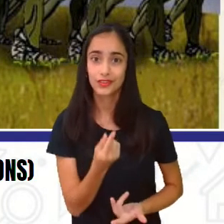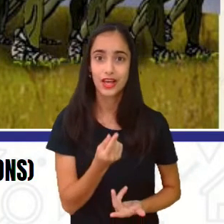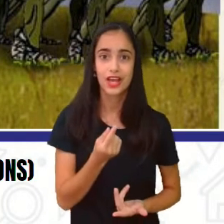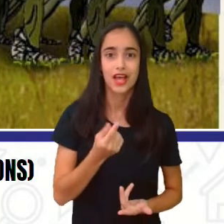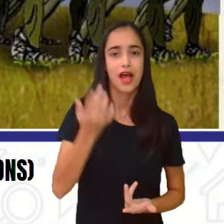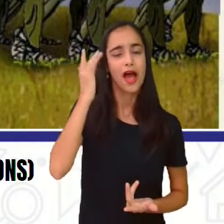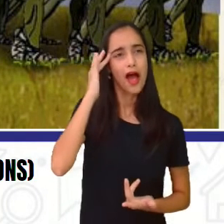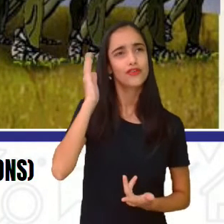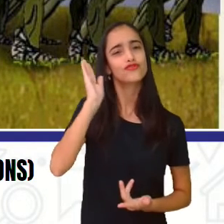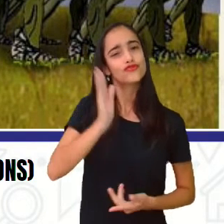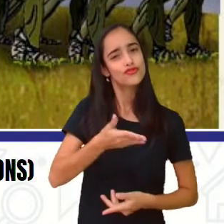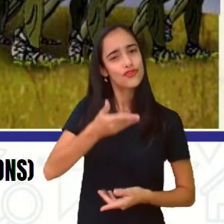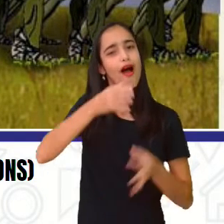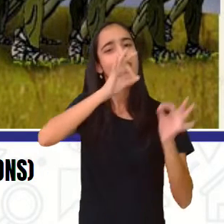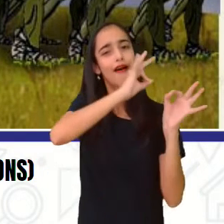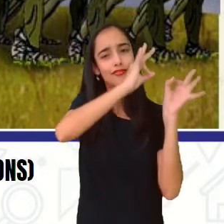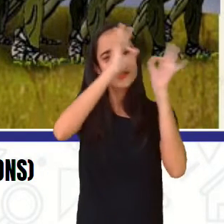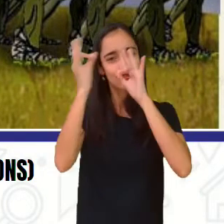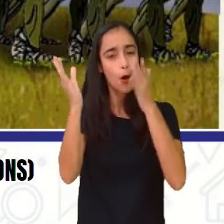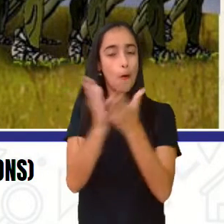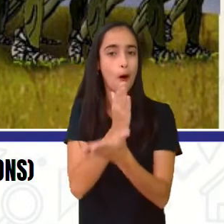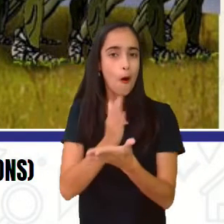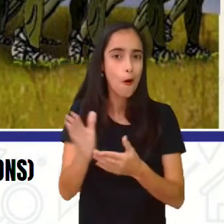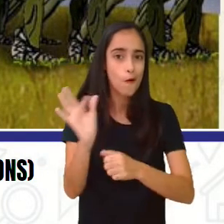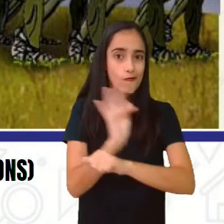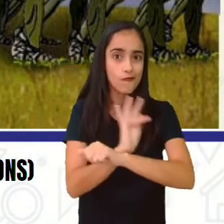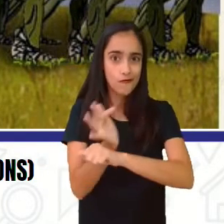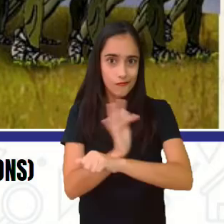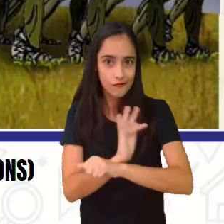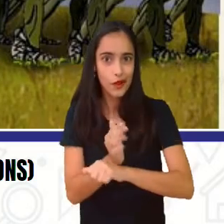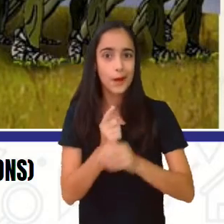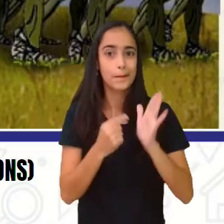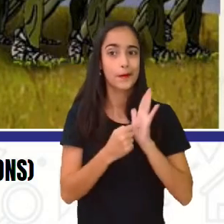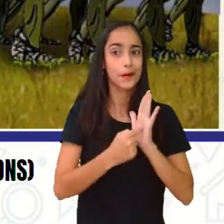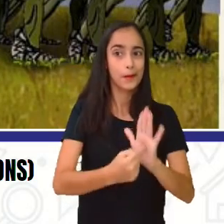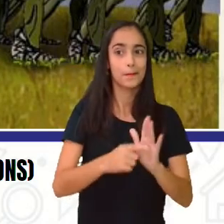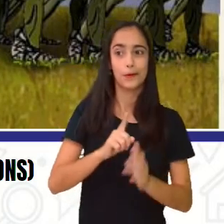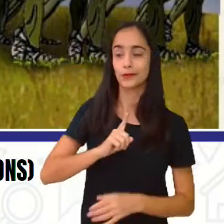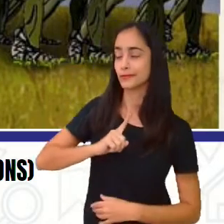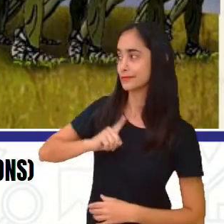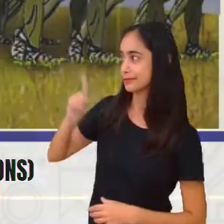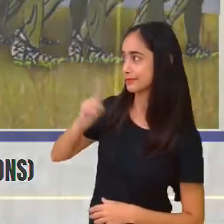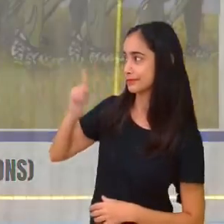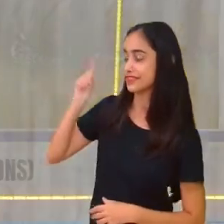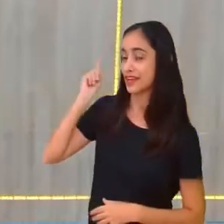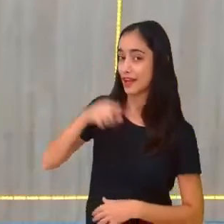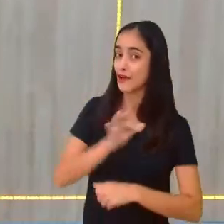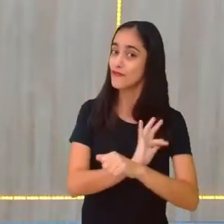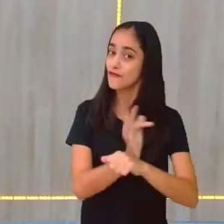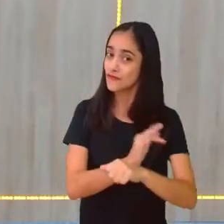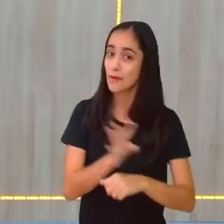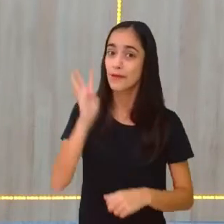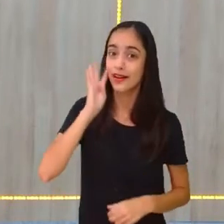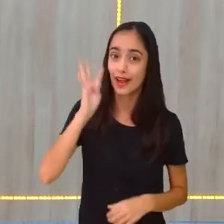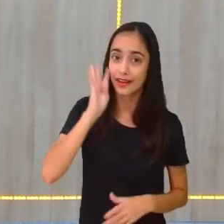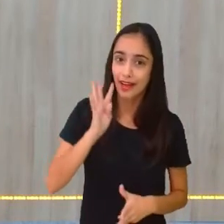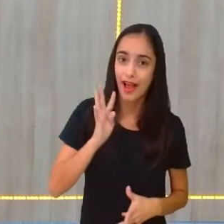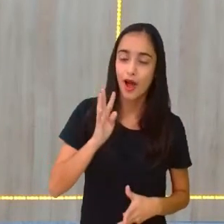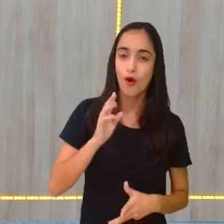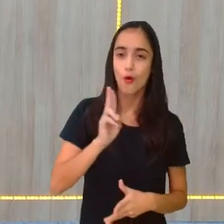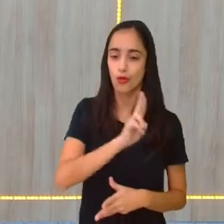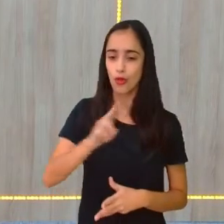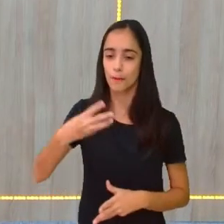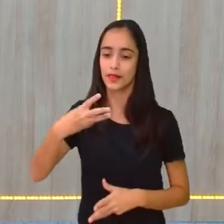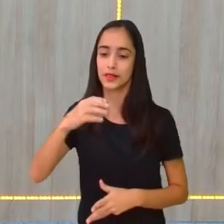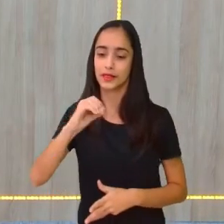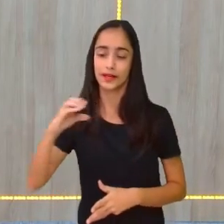ter assistido, né, um filme que vai mostrar isso daqui. É um filme bem legal chamado 300.